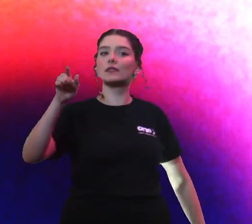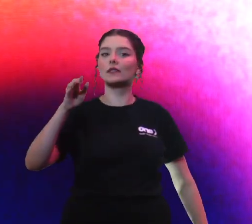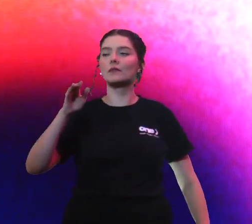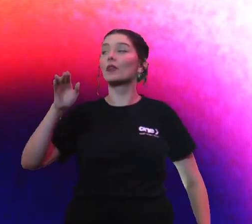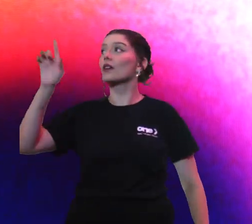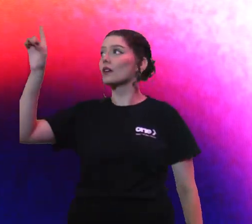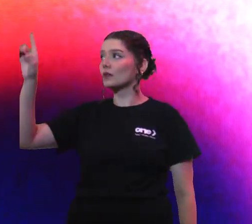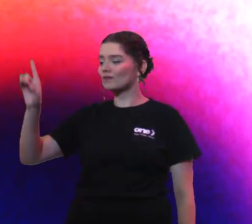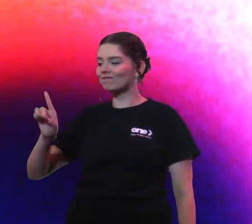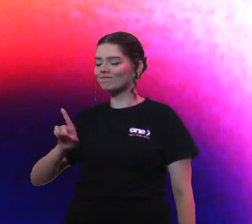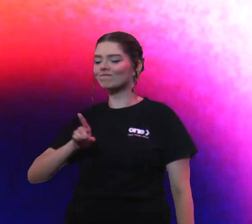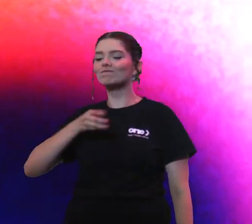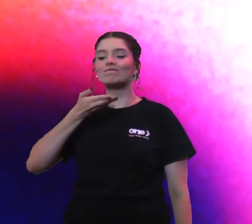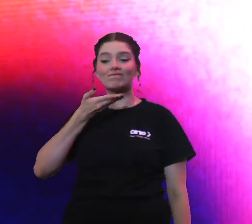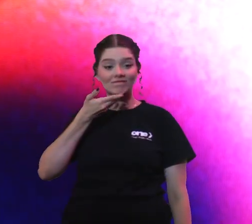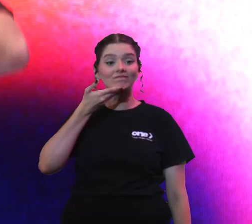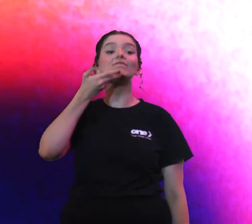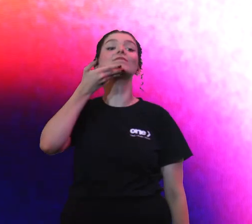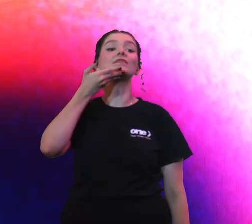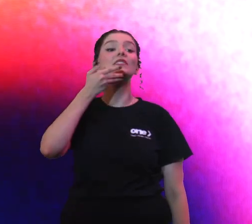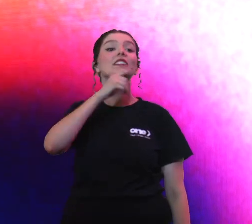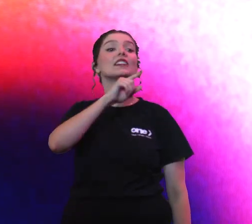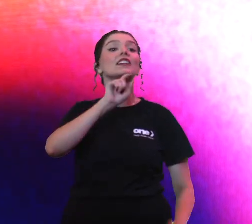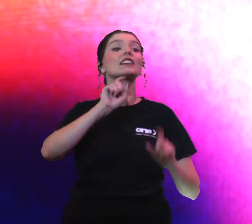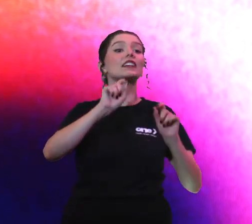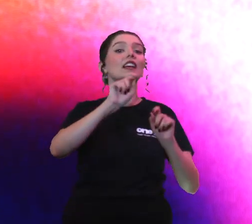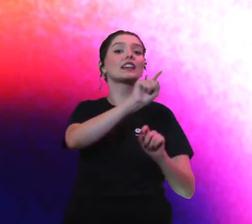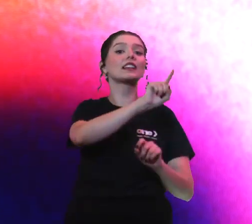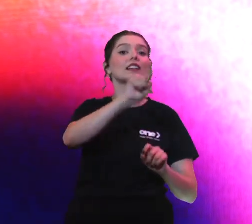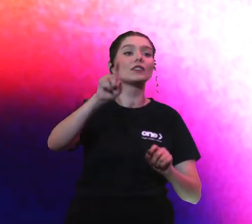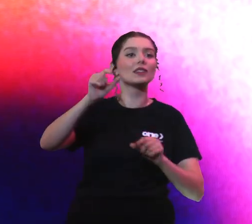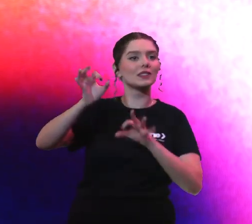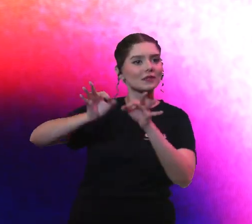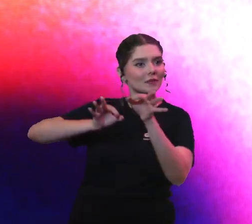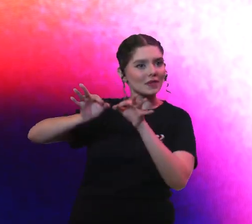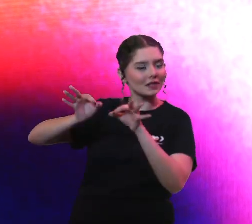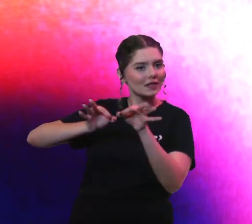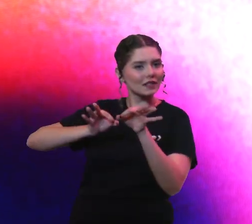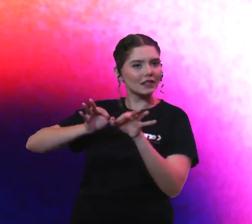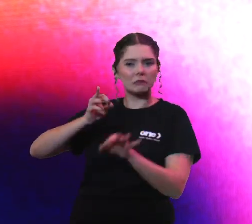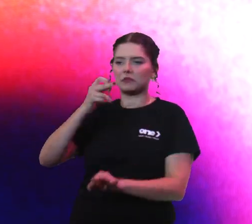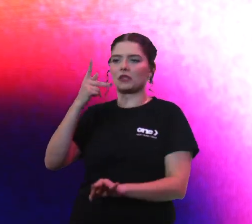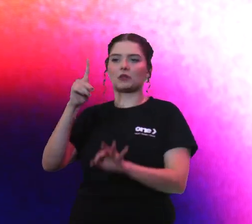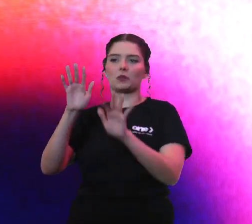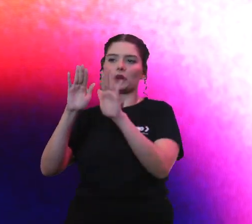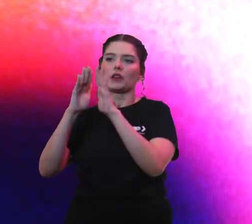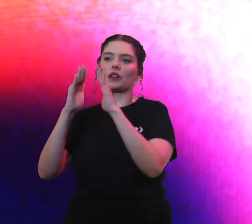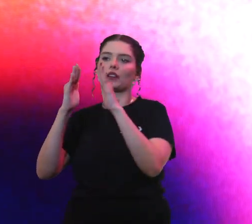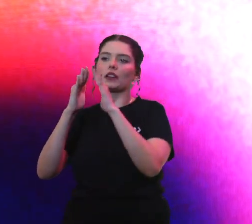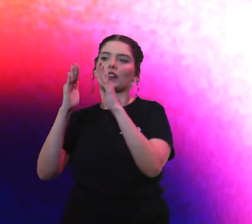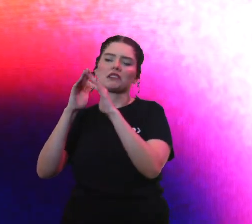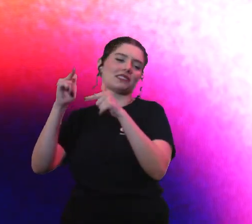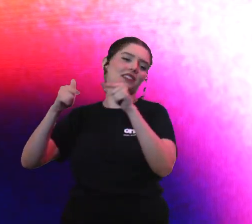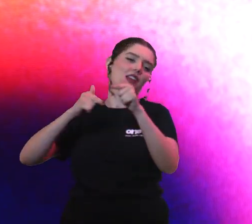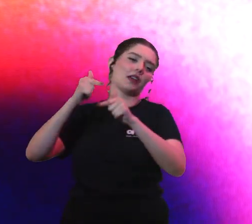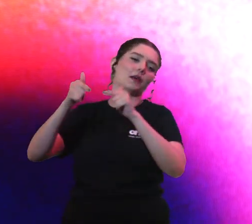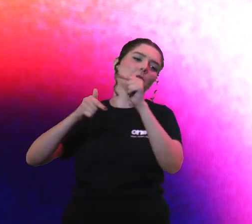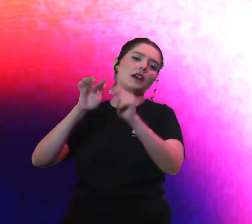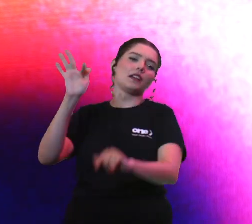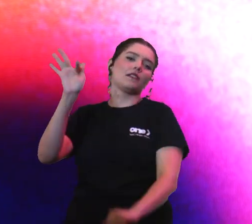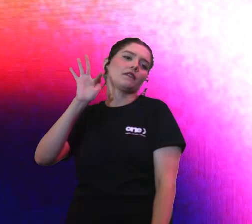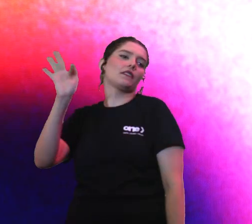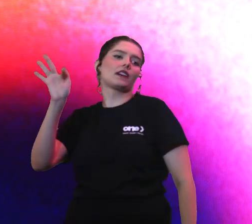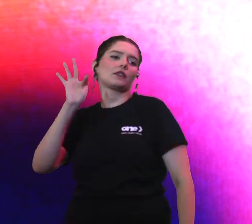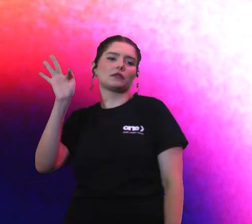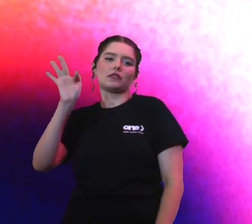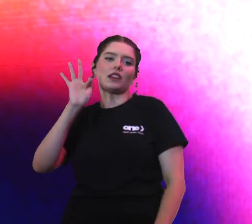e voltar a enxergar quem Deus está te preparando para ser. Na tua casa, na tua faculdade, no teu trabalho, na tua vizinhança, os lugares